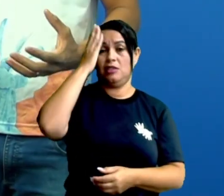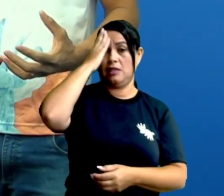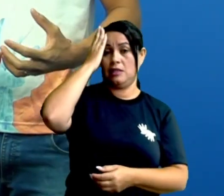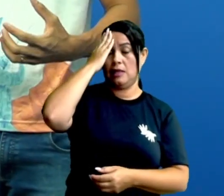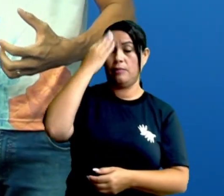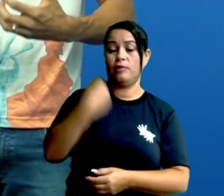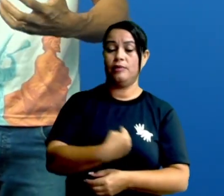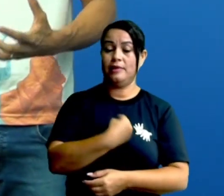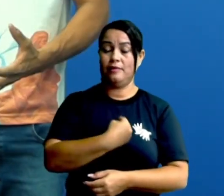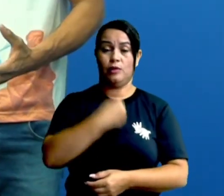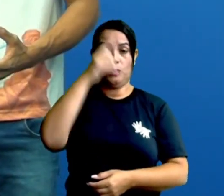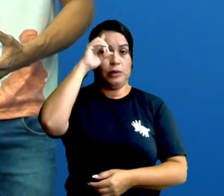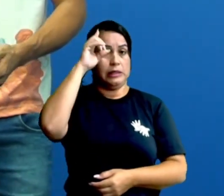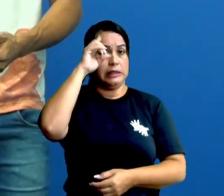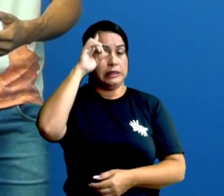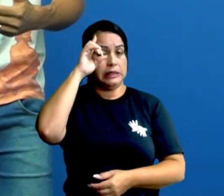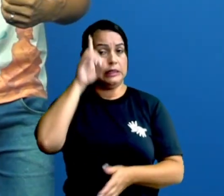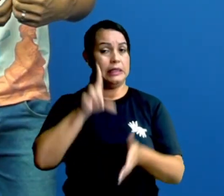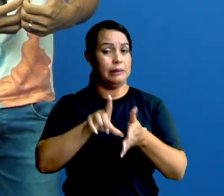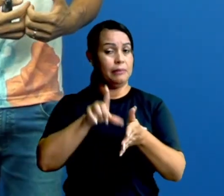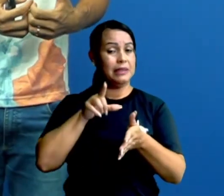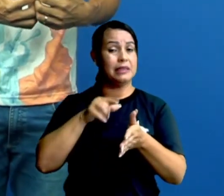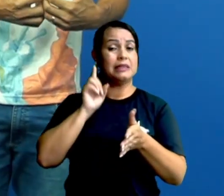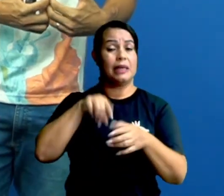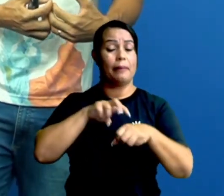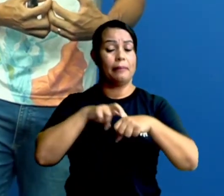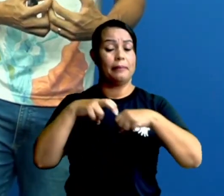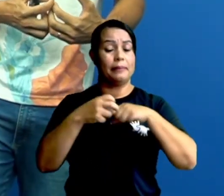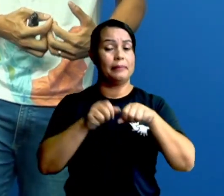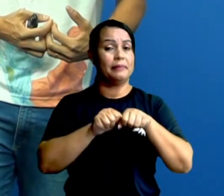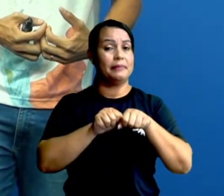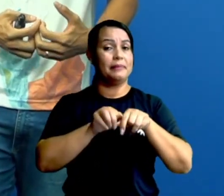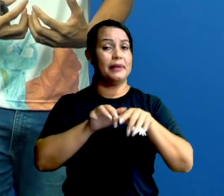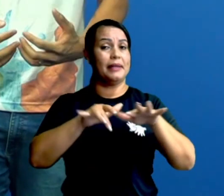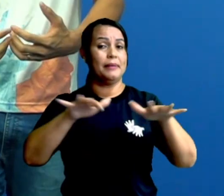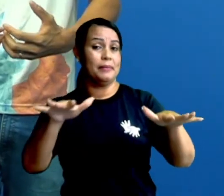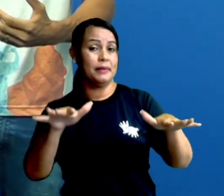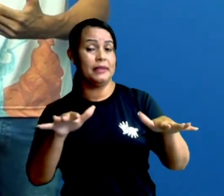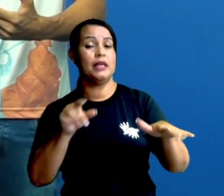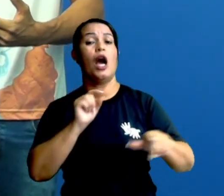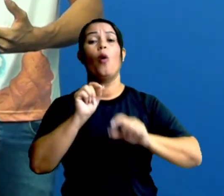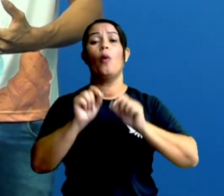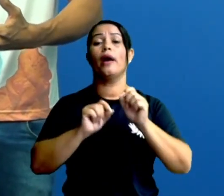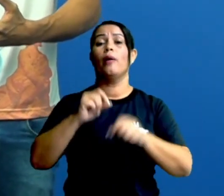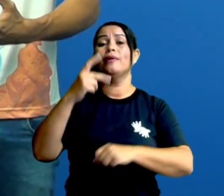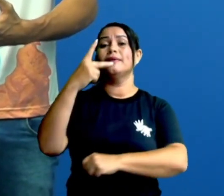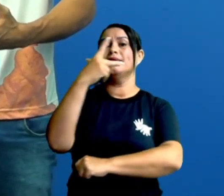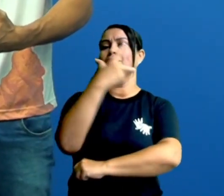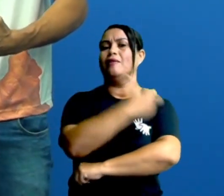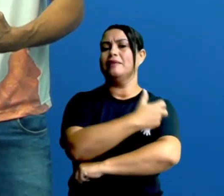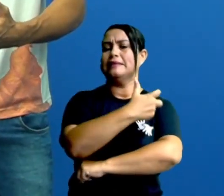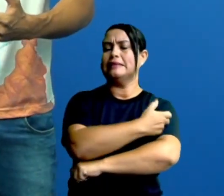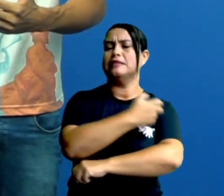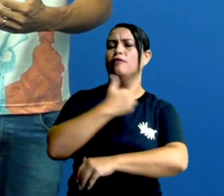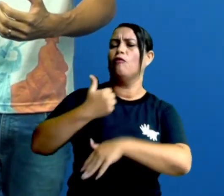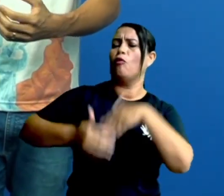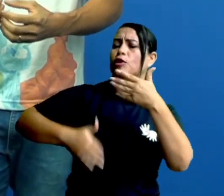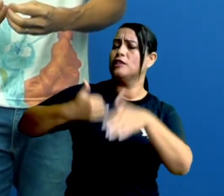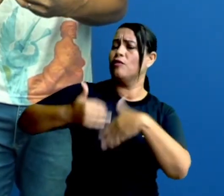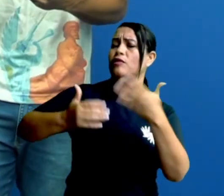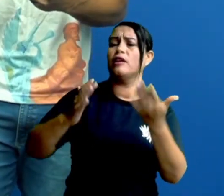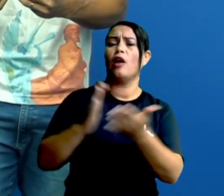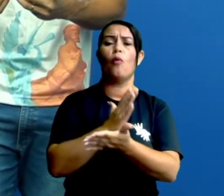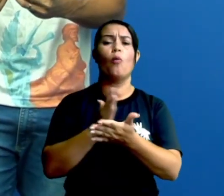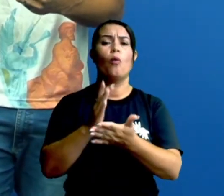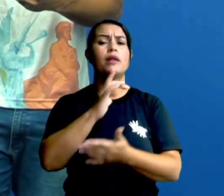vida, no nosso cotidiano muito recente, que é essa pandemia, a pandemia do coronavírus, onde as vacinas que foram desenvolvidas, algumas